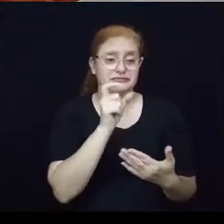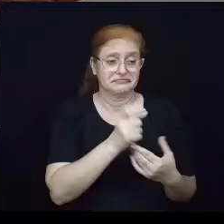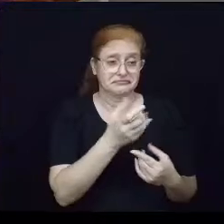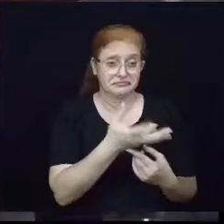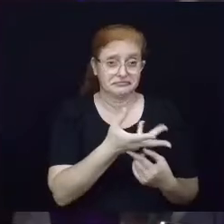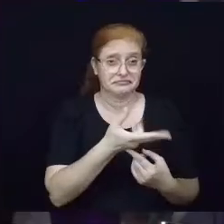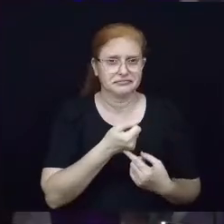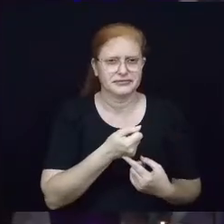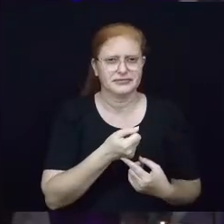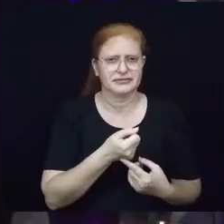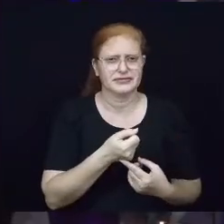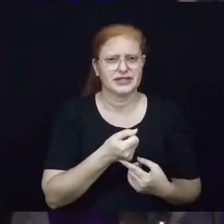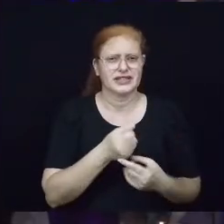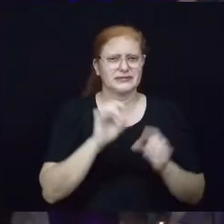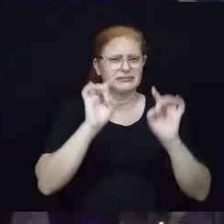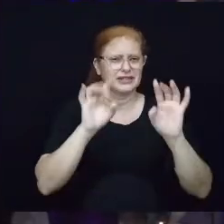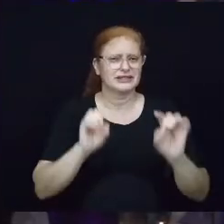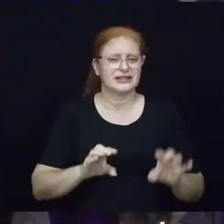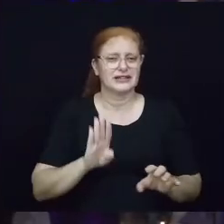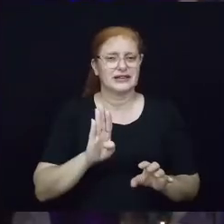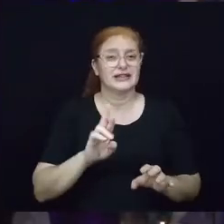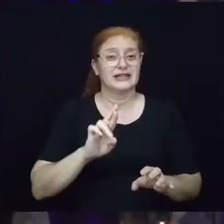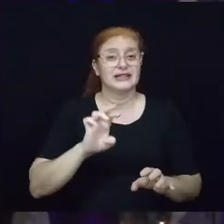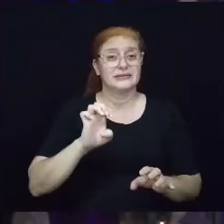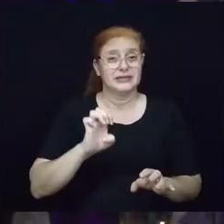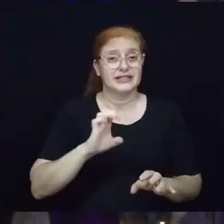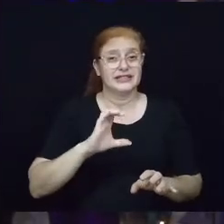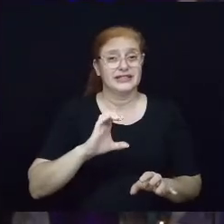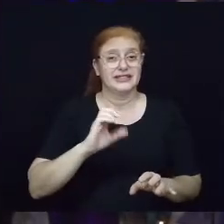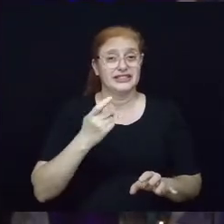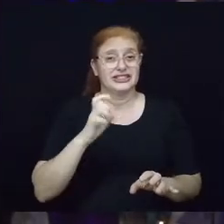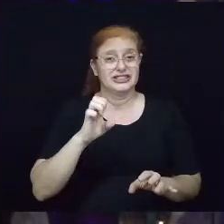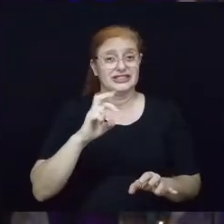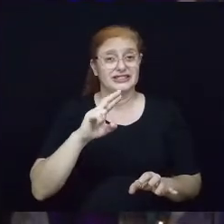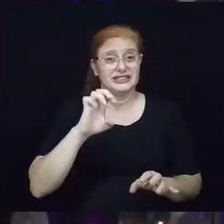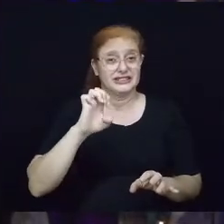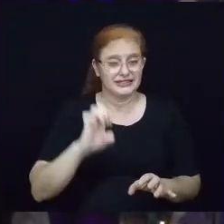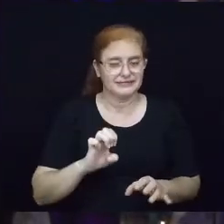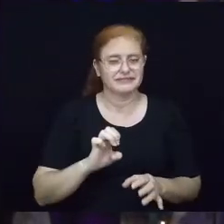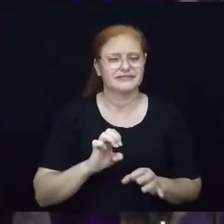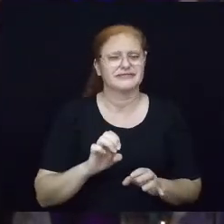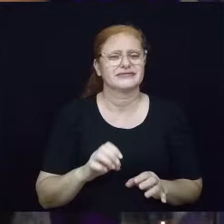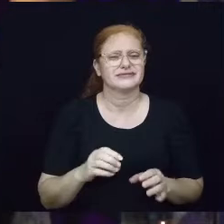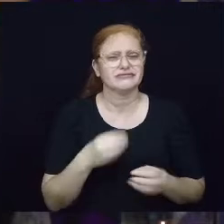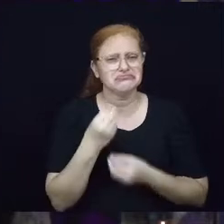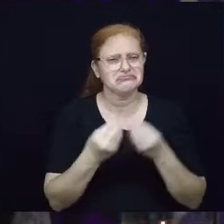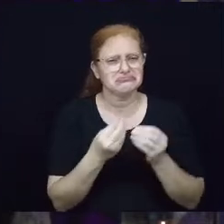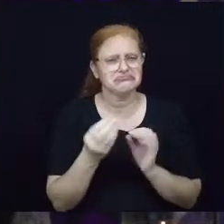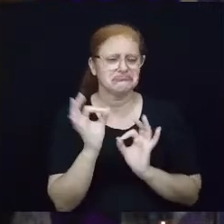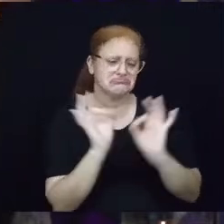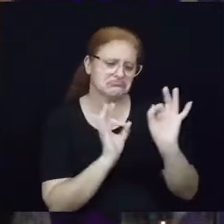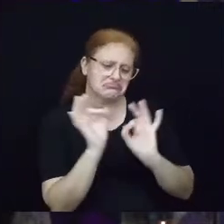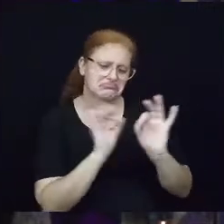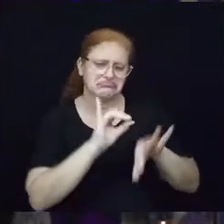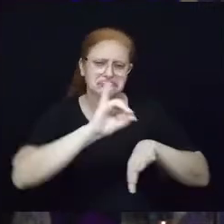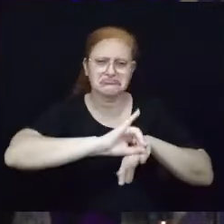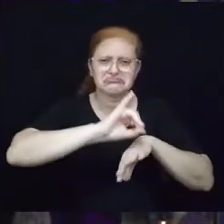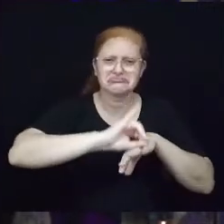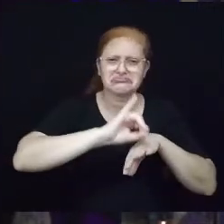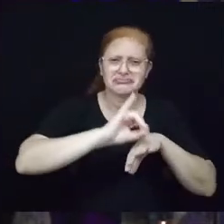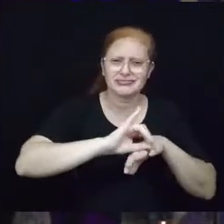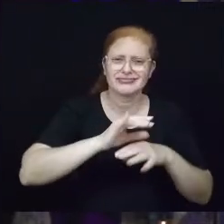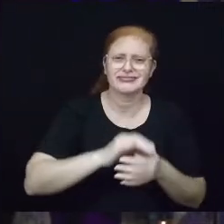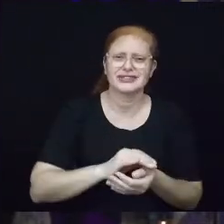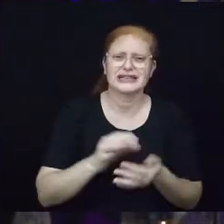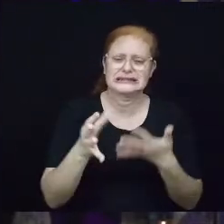assim, uma joia, uma coisa especial, assim, o jeito como ele resolve os volumes e aqueles detalhamentos que ele faz depois daquele volume